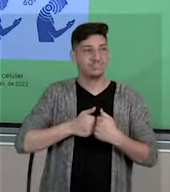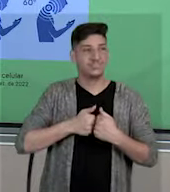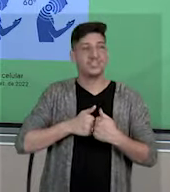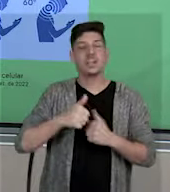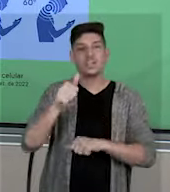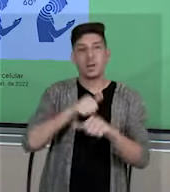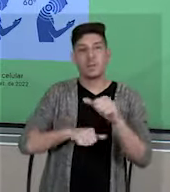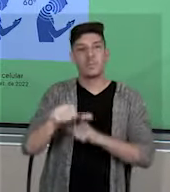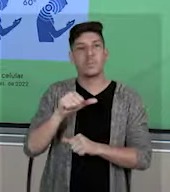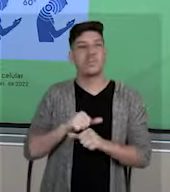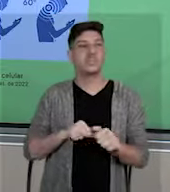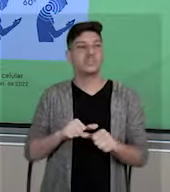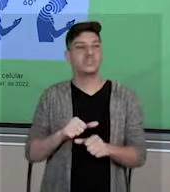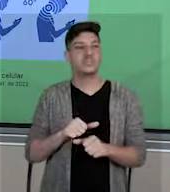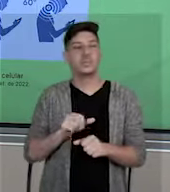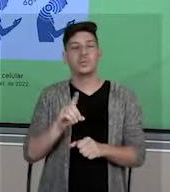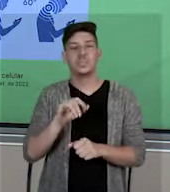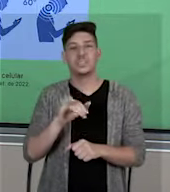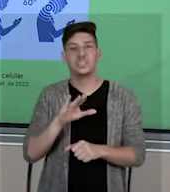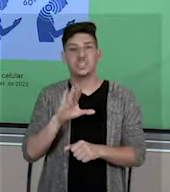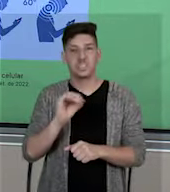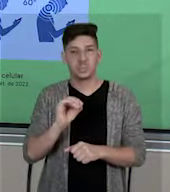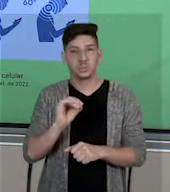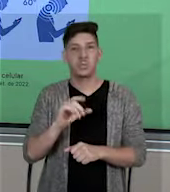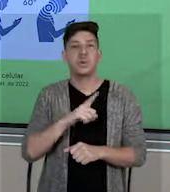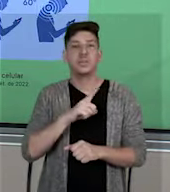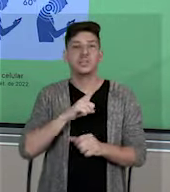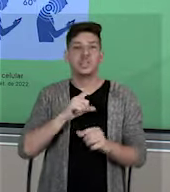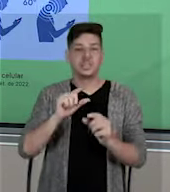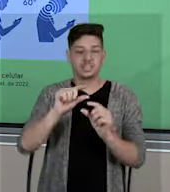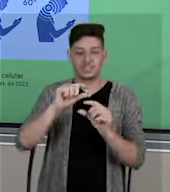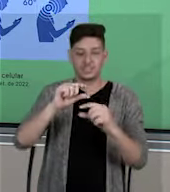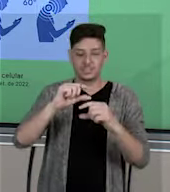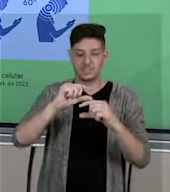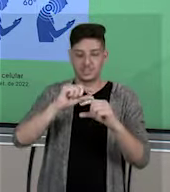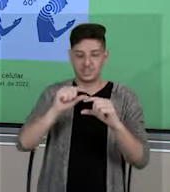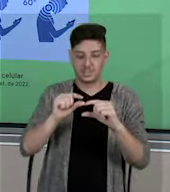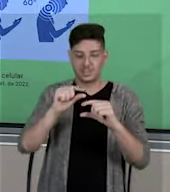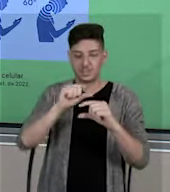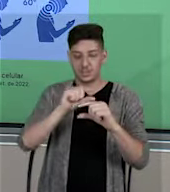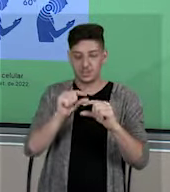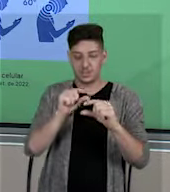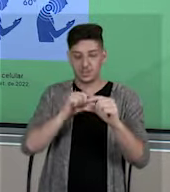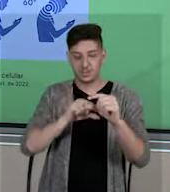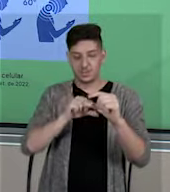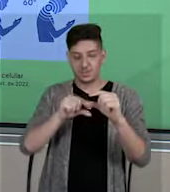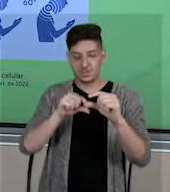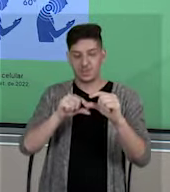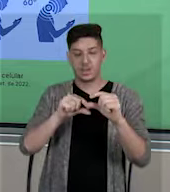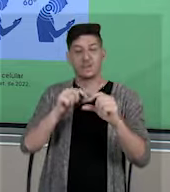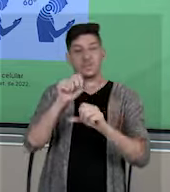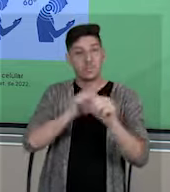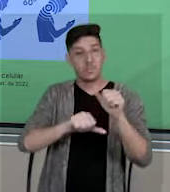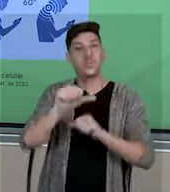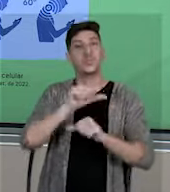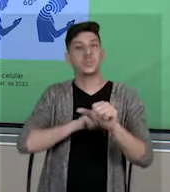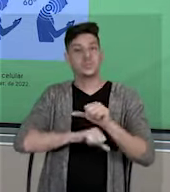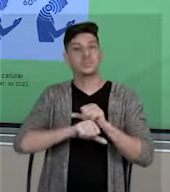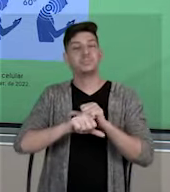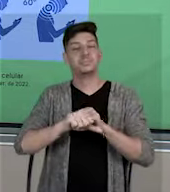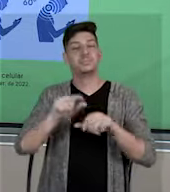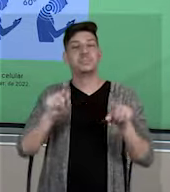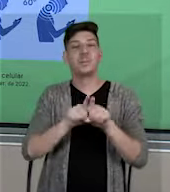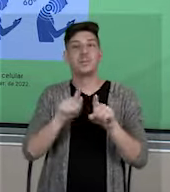disco de cartilagem que fica entre as colunas, entre as vértebras, desculpa, na nossa coluna. Isso muda a forma como